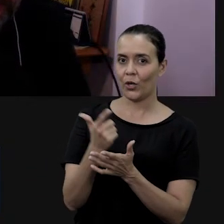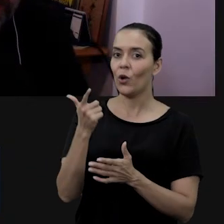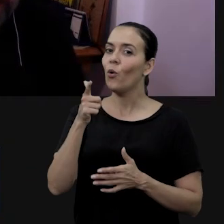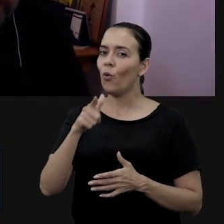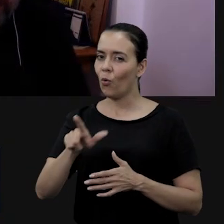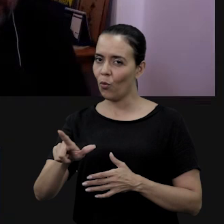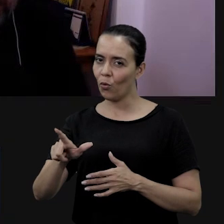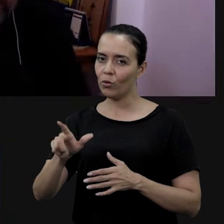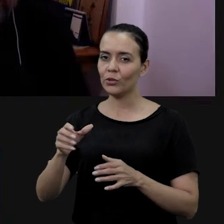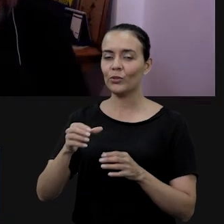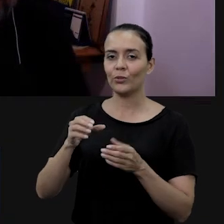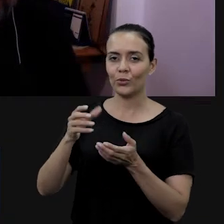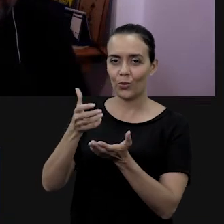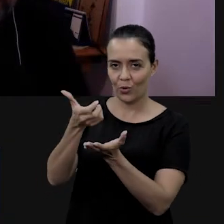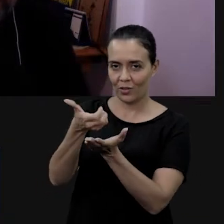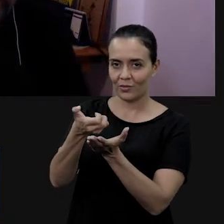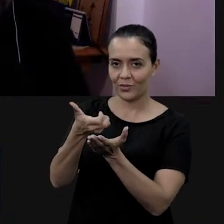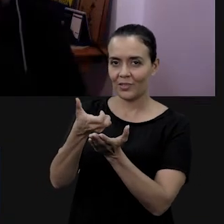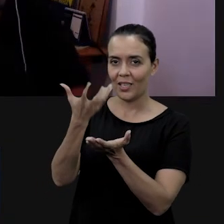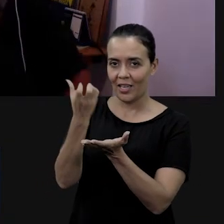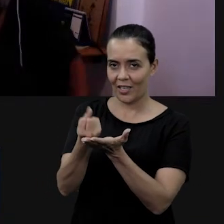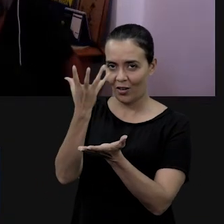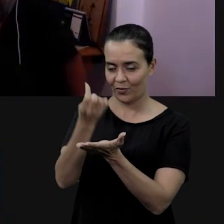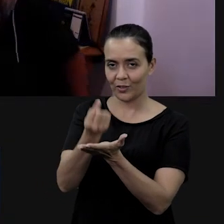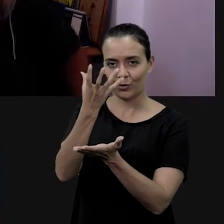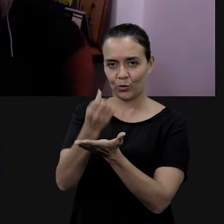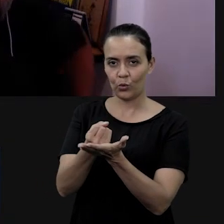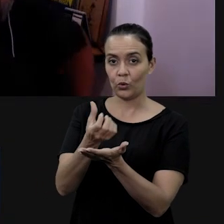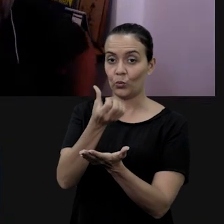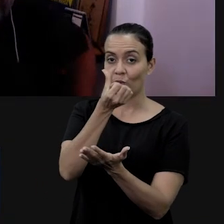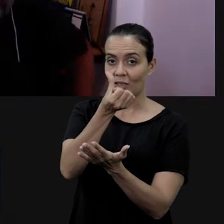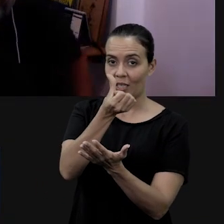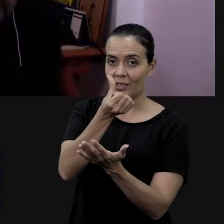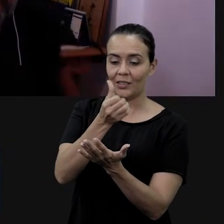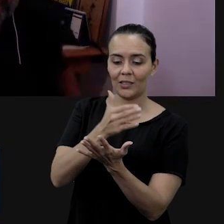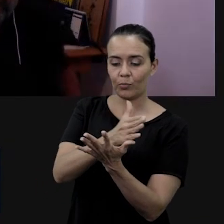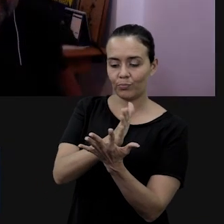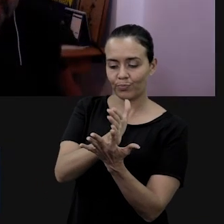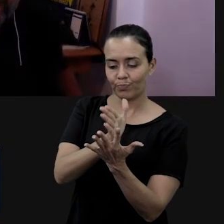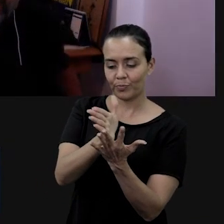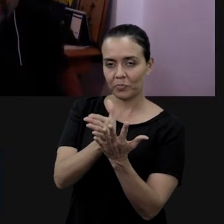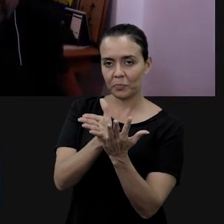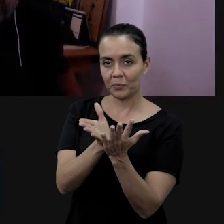para um gravador daí de 6 canais, uso Sound Devices,